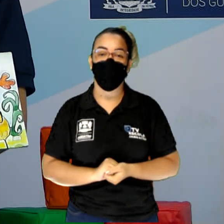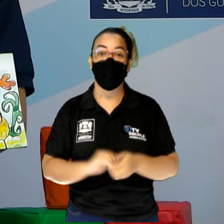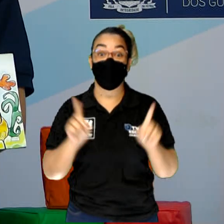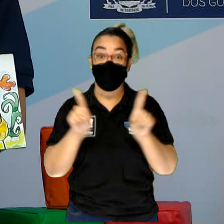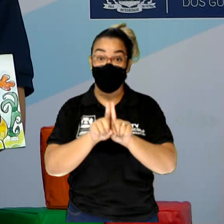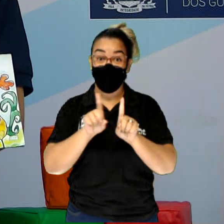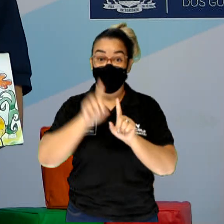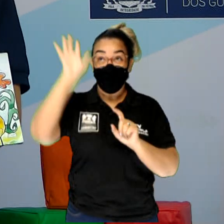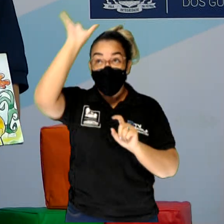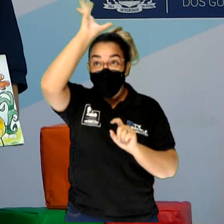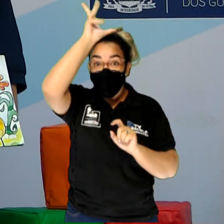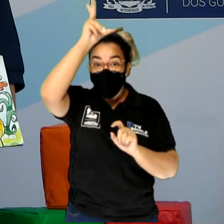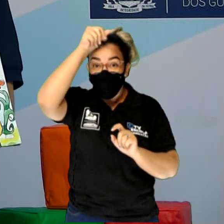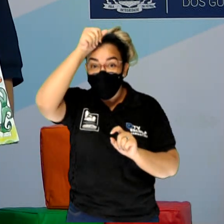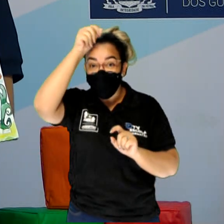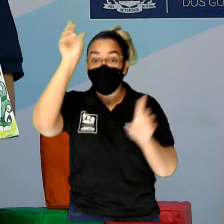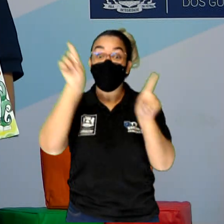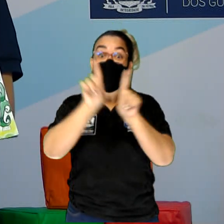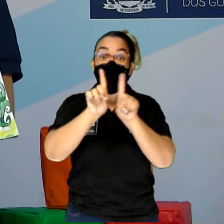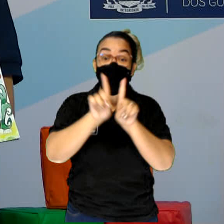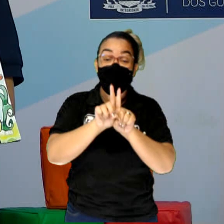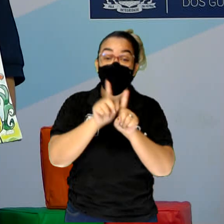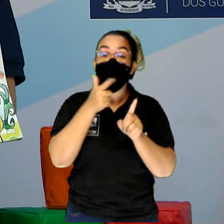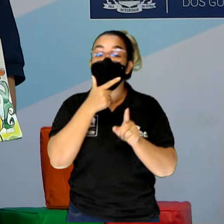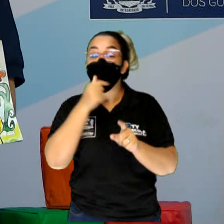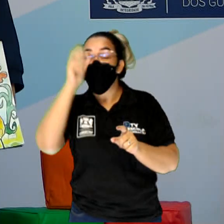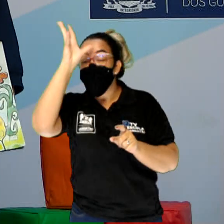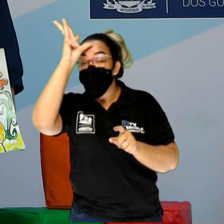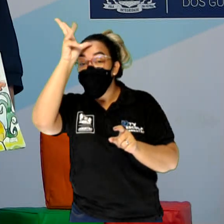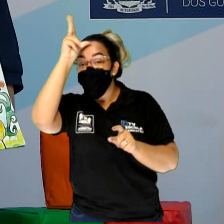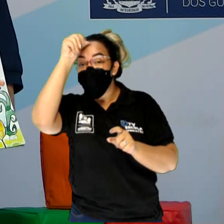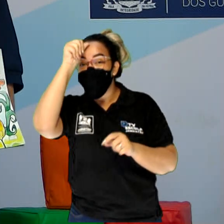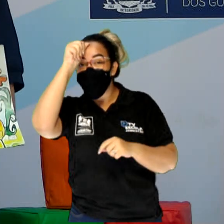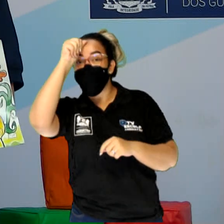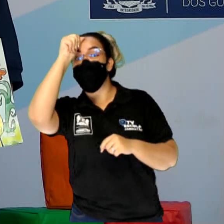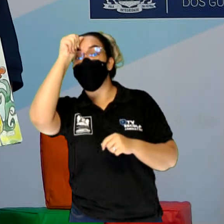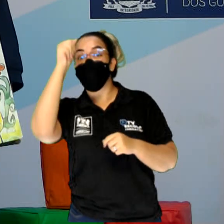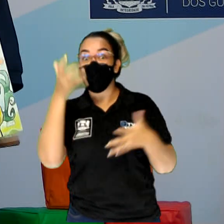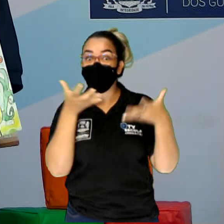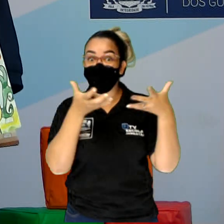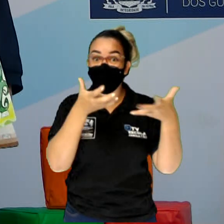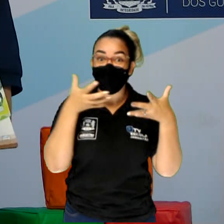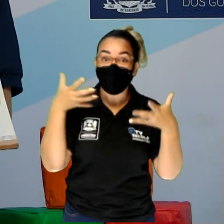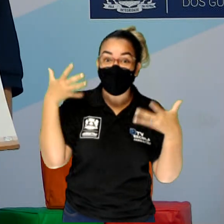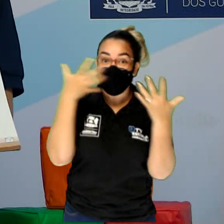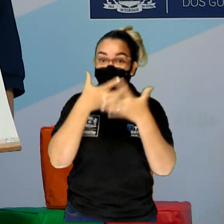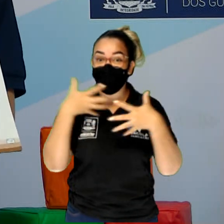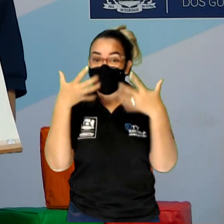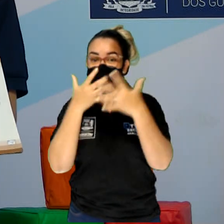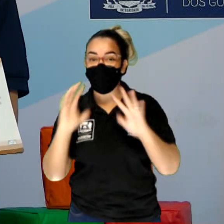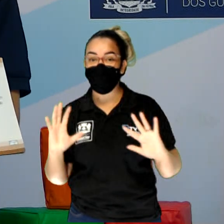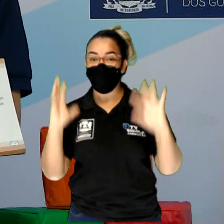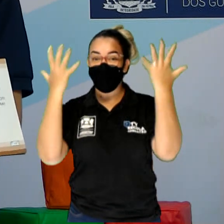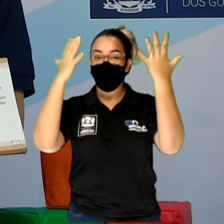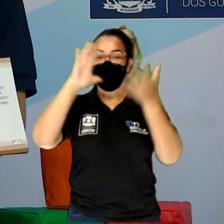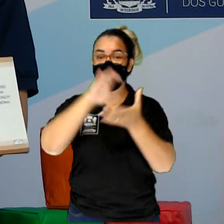A galinha. E o galo que estava todo empolgado porque iria cantar na festa de